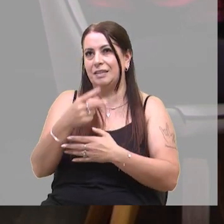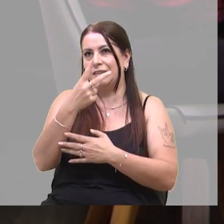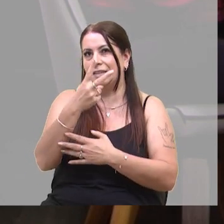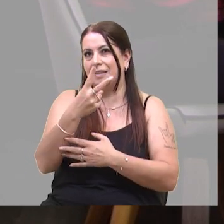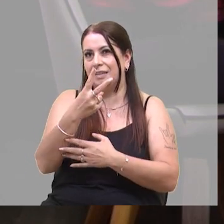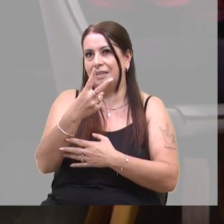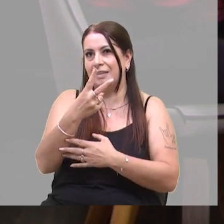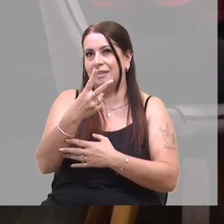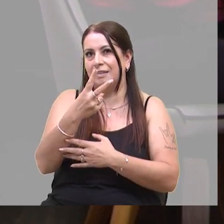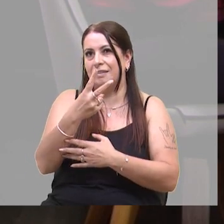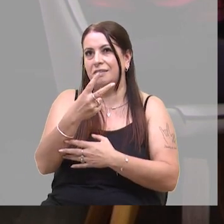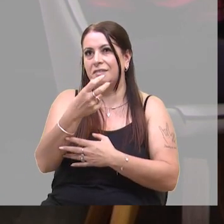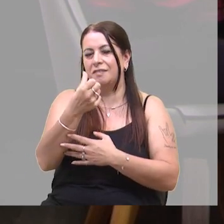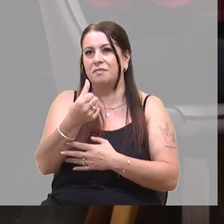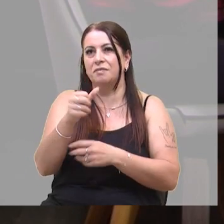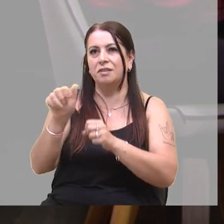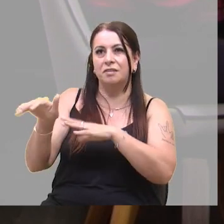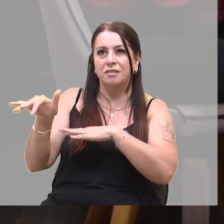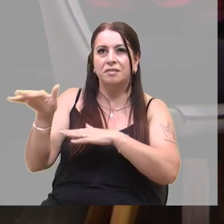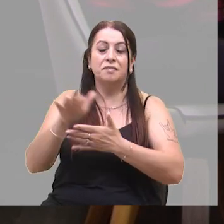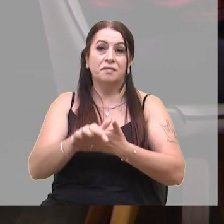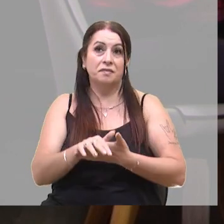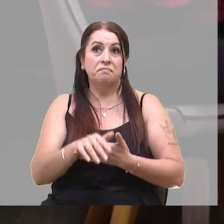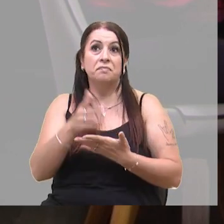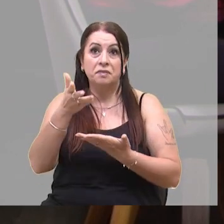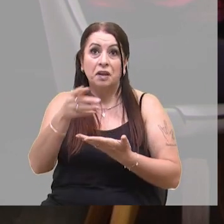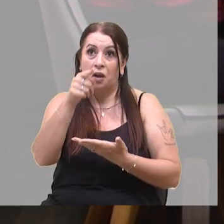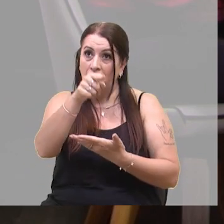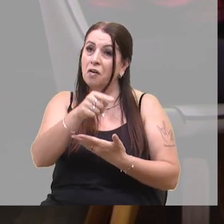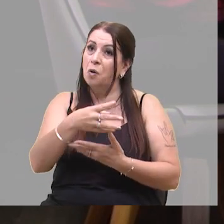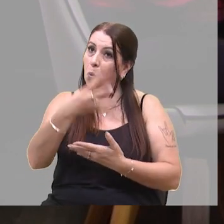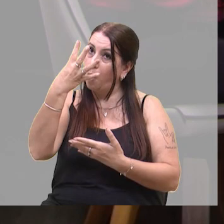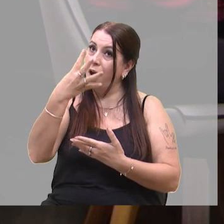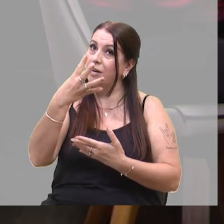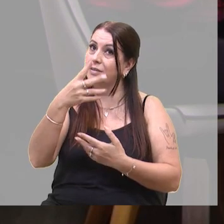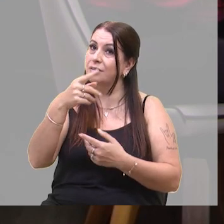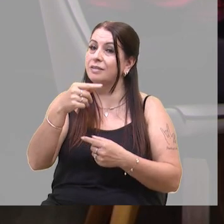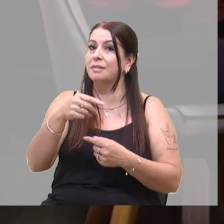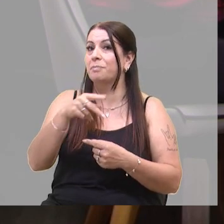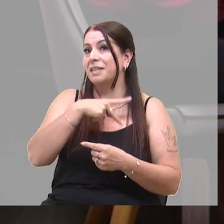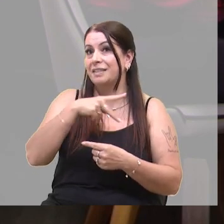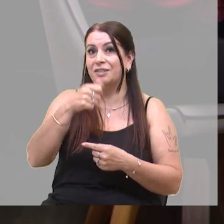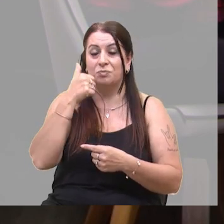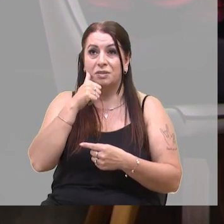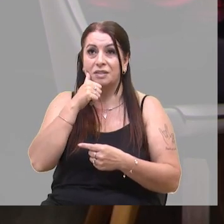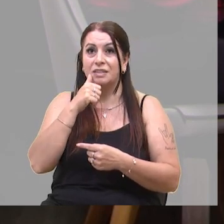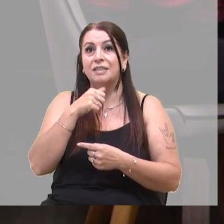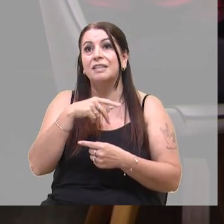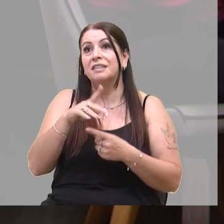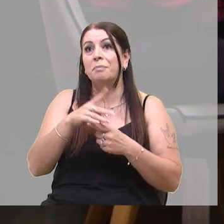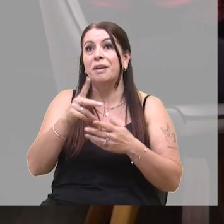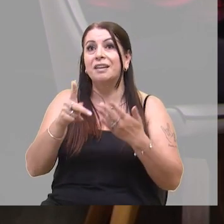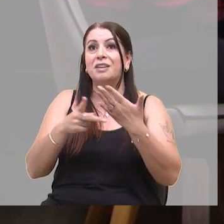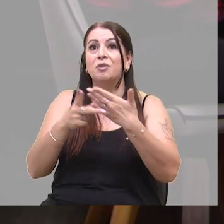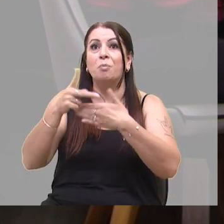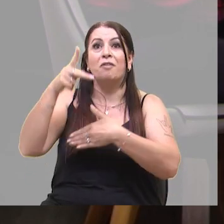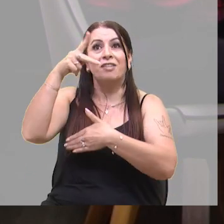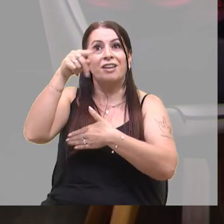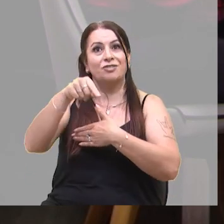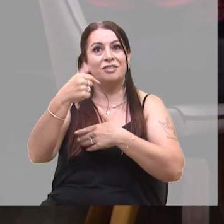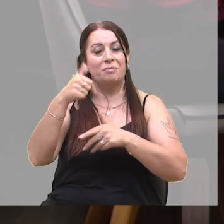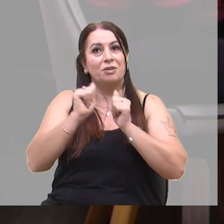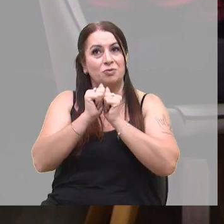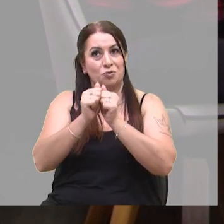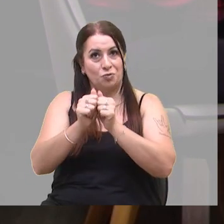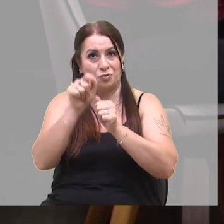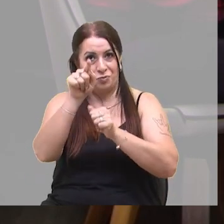132 anos do Legislativo Caxiense lá em 26 de setembro. Então a senhora é a quarta